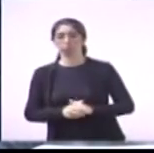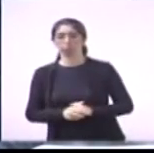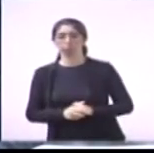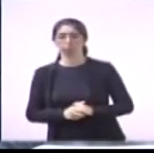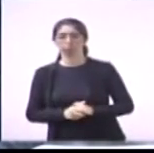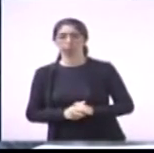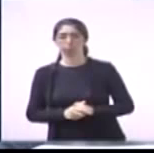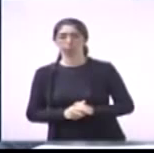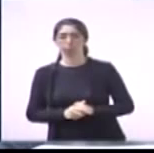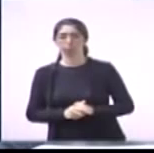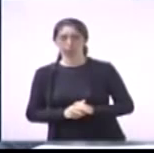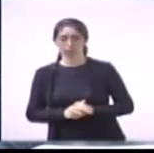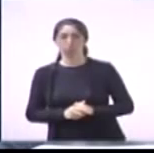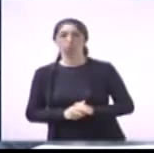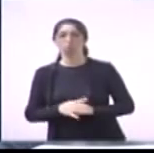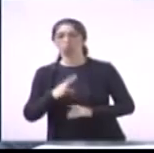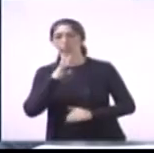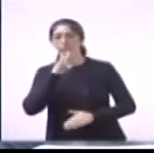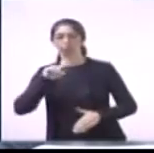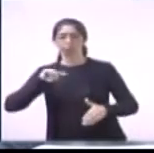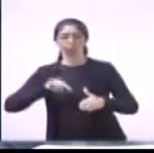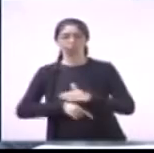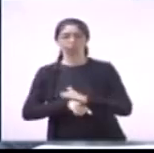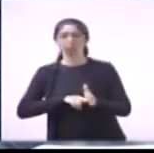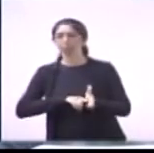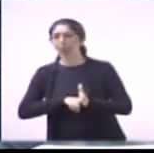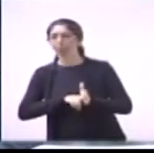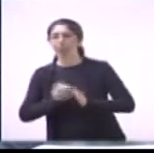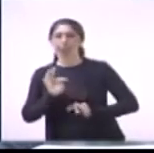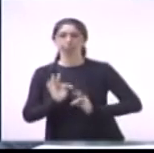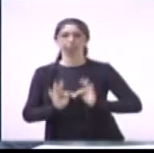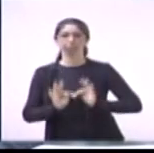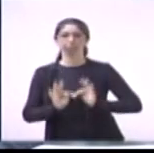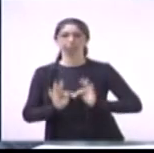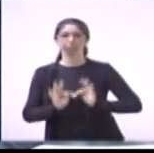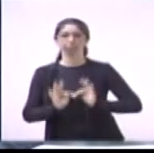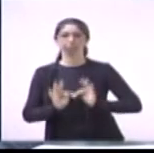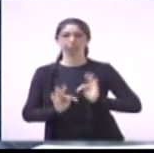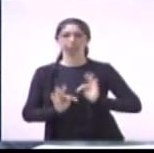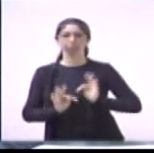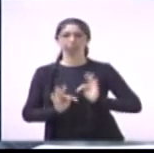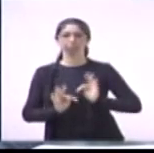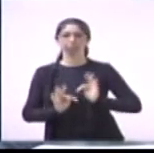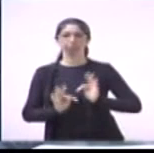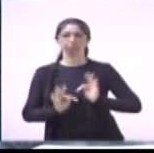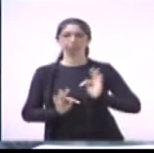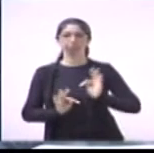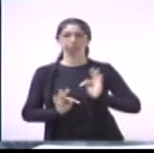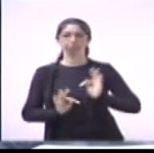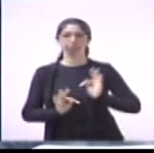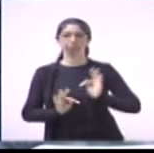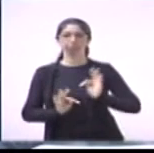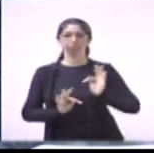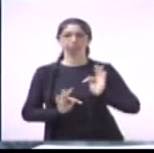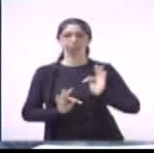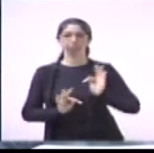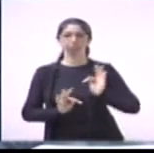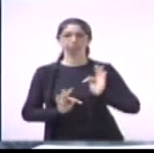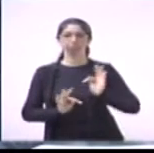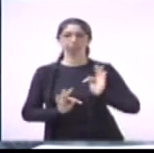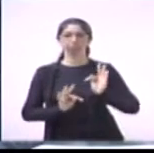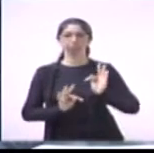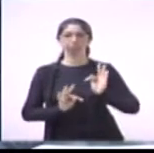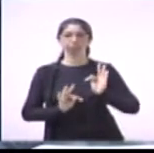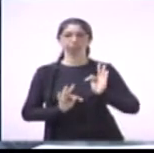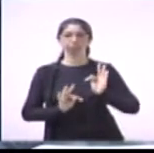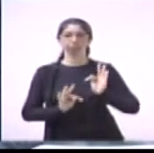unidades da mais alta tecnologia, e seria uma maneira do paulinense se apropriar dessa tecnologia